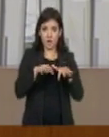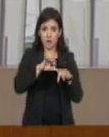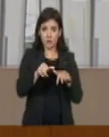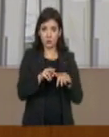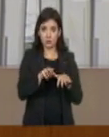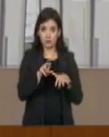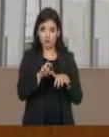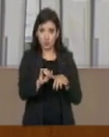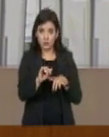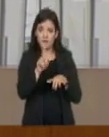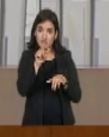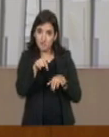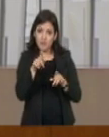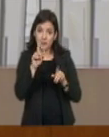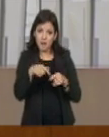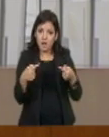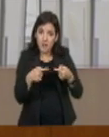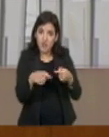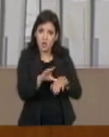estatura constitucional.